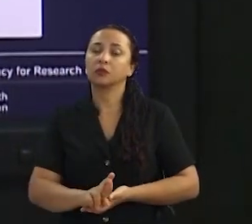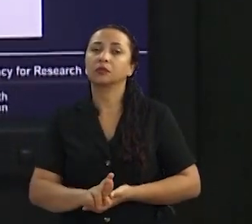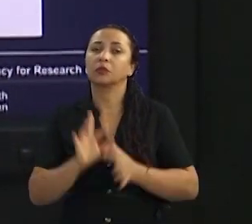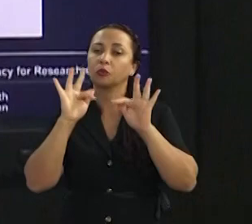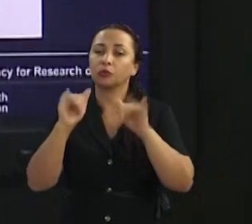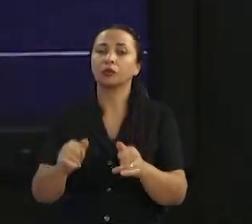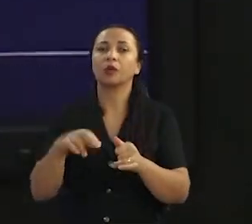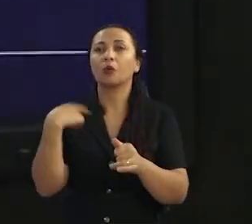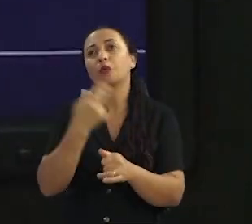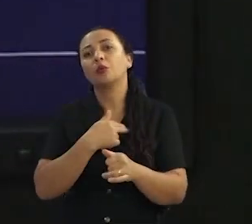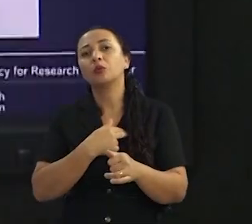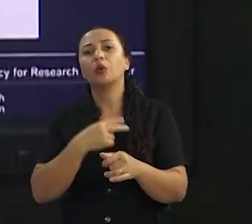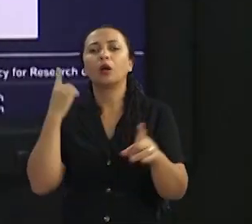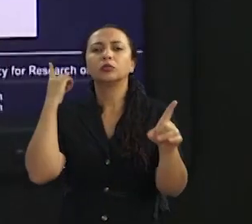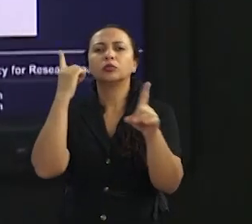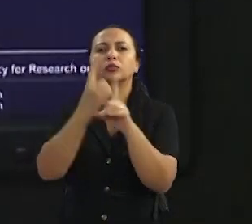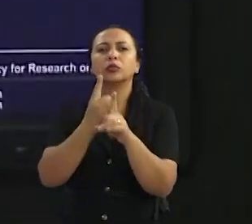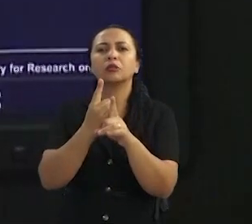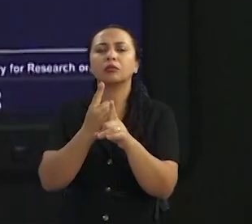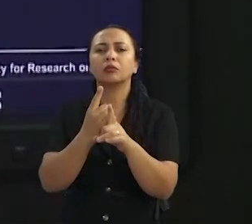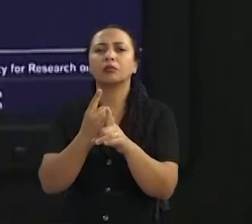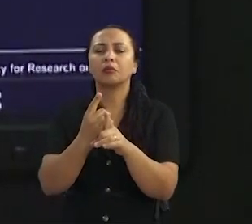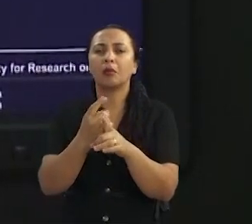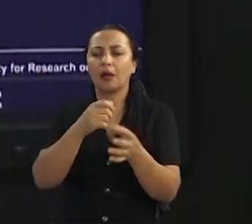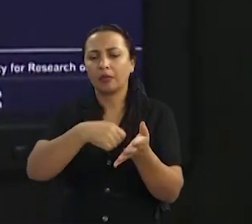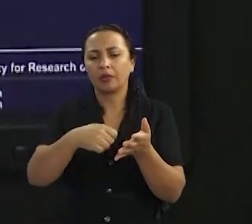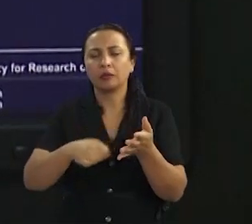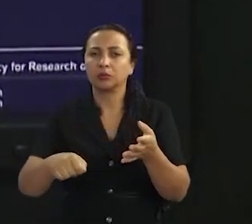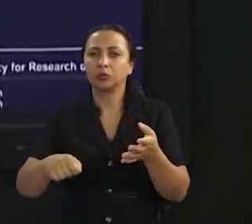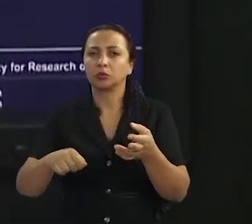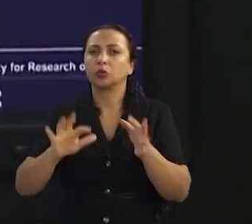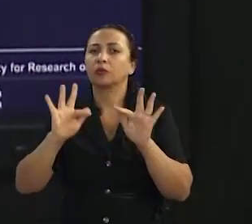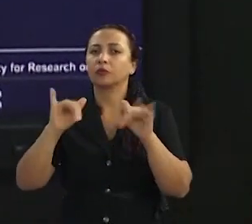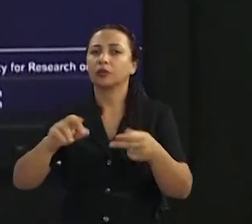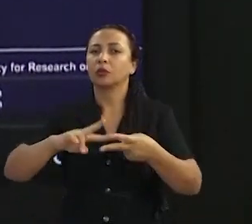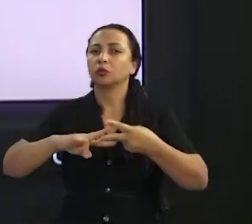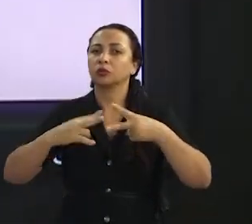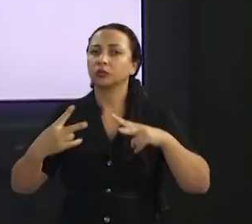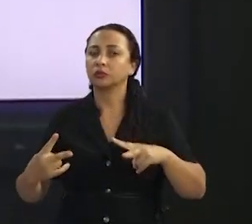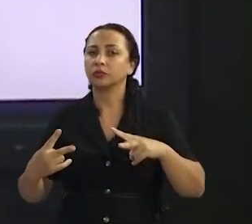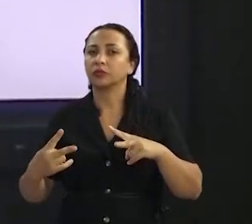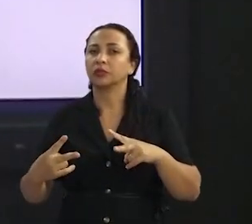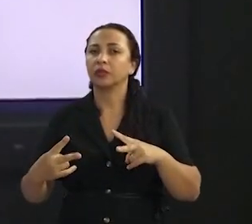resultado foi a gente chegar em uma assinatura gênica,